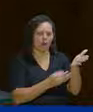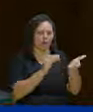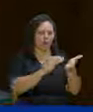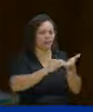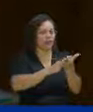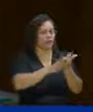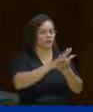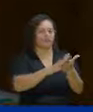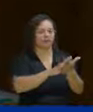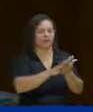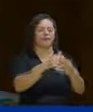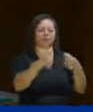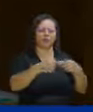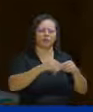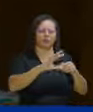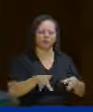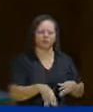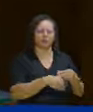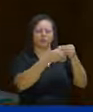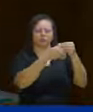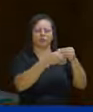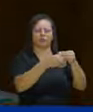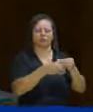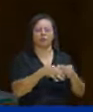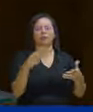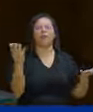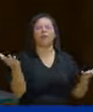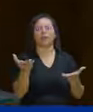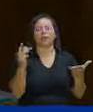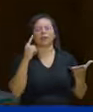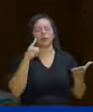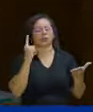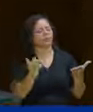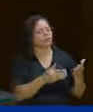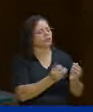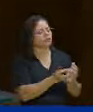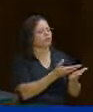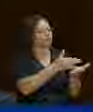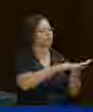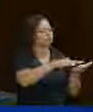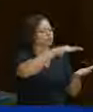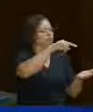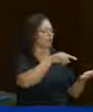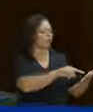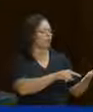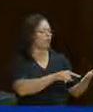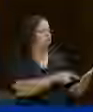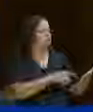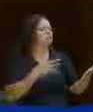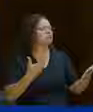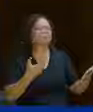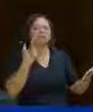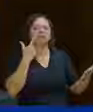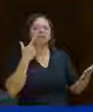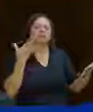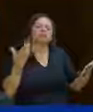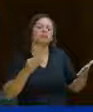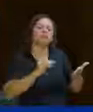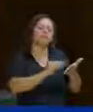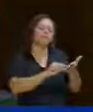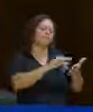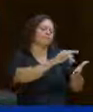profissionais. No caso dos autos, não houve juntada do referido contrato,